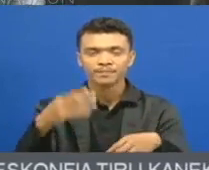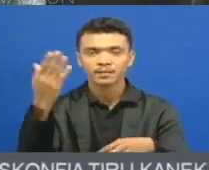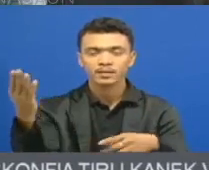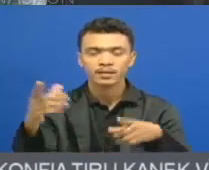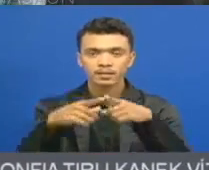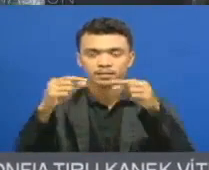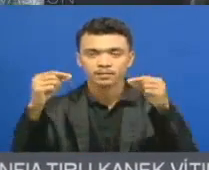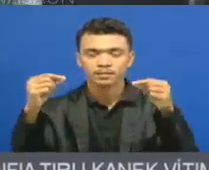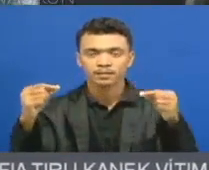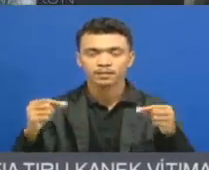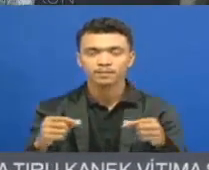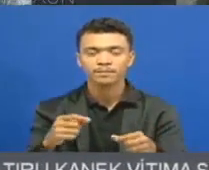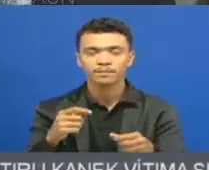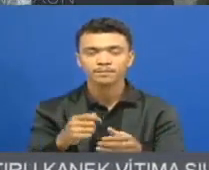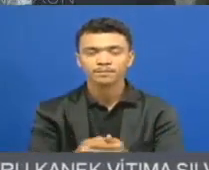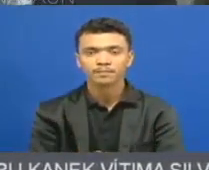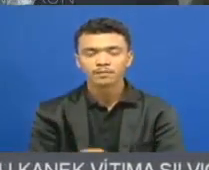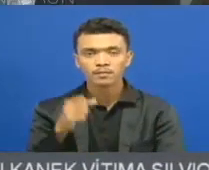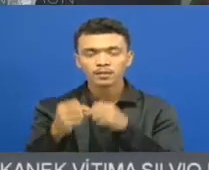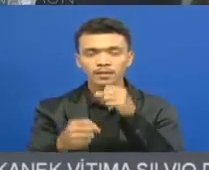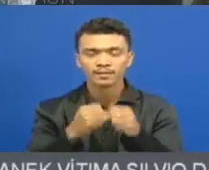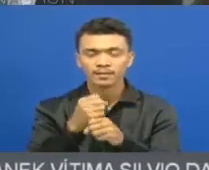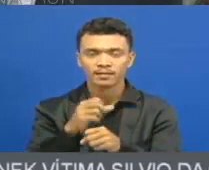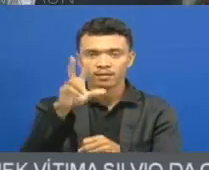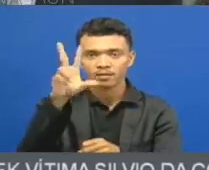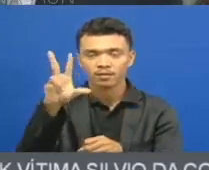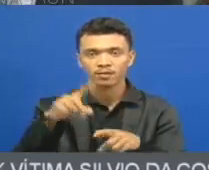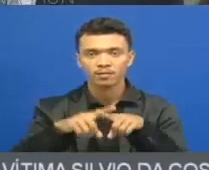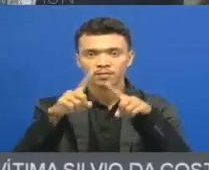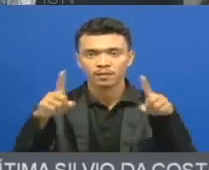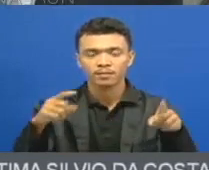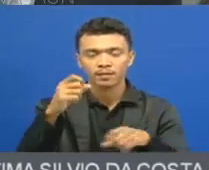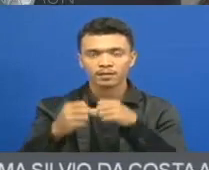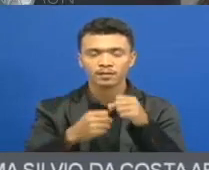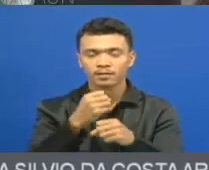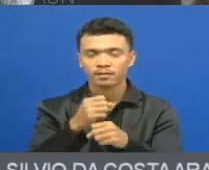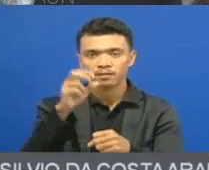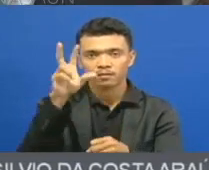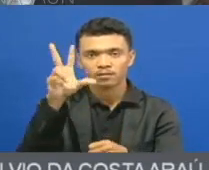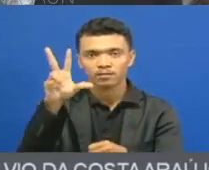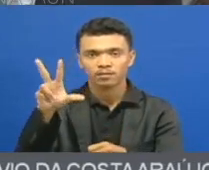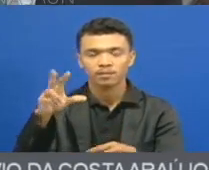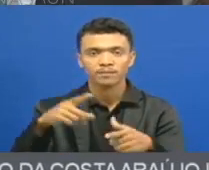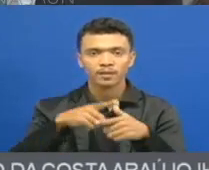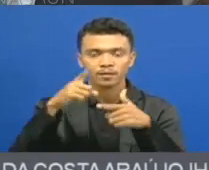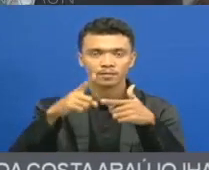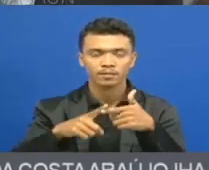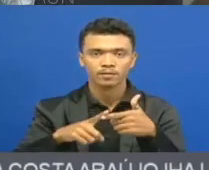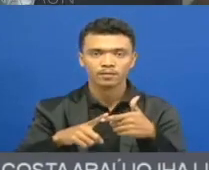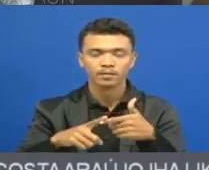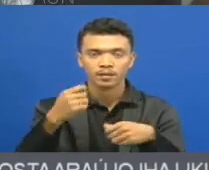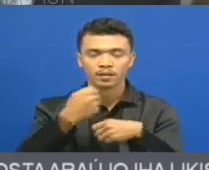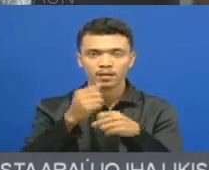Japão, duração tinantolo, mai ve husi duração tinantolo ne, depois ira